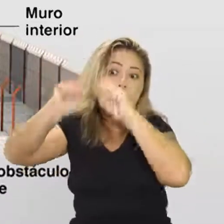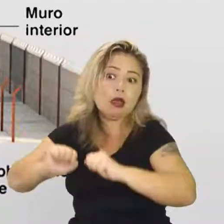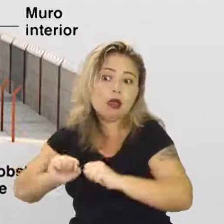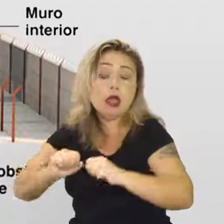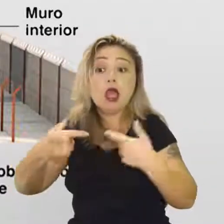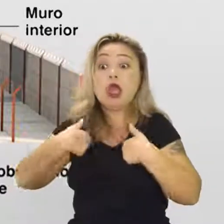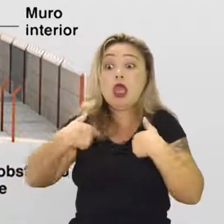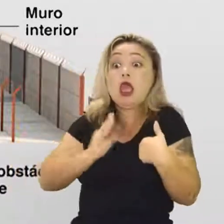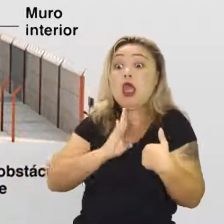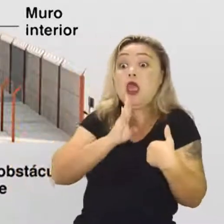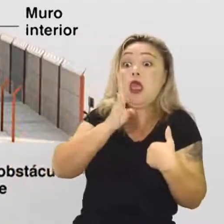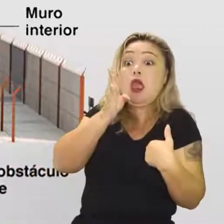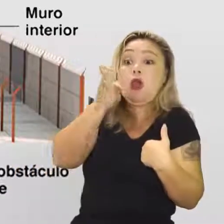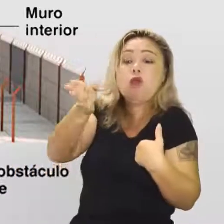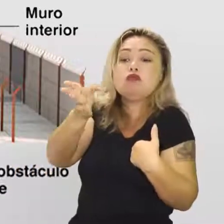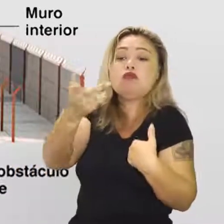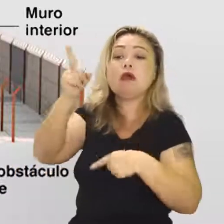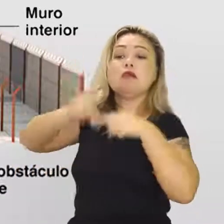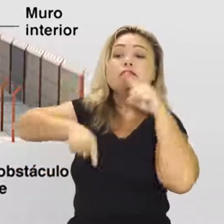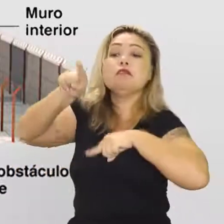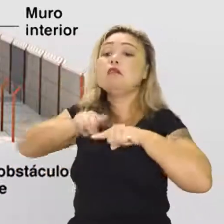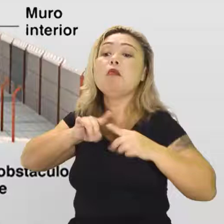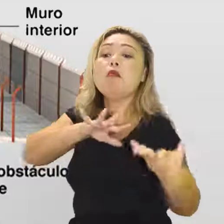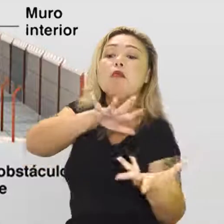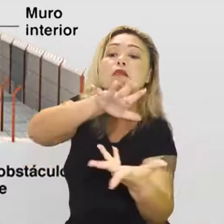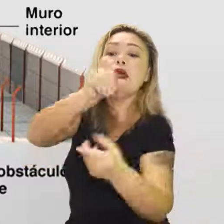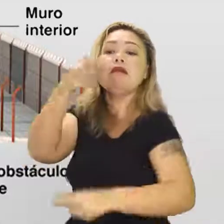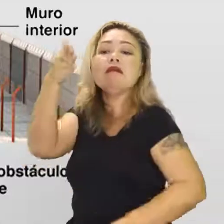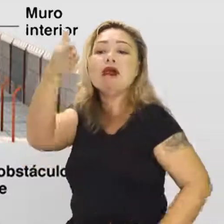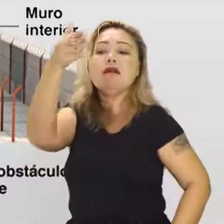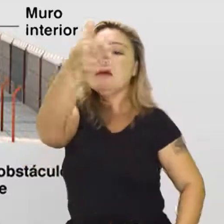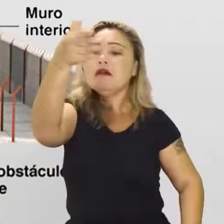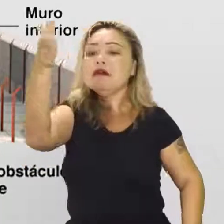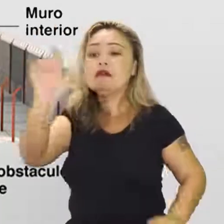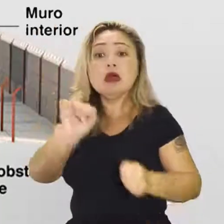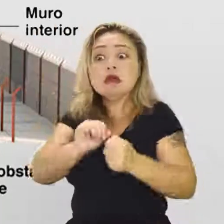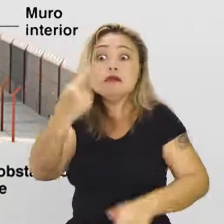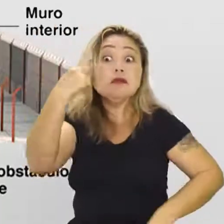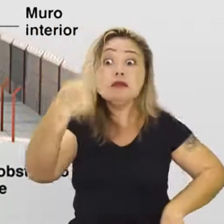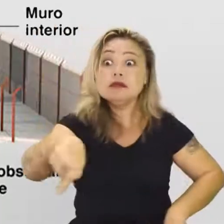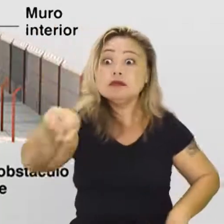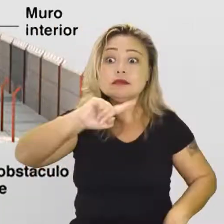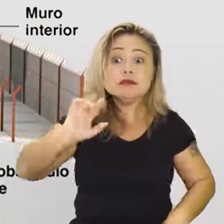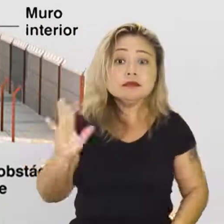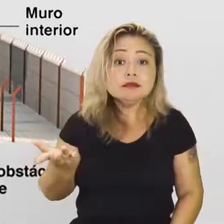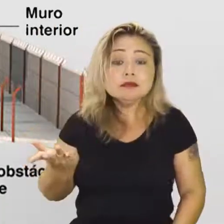então eu que vou espalhar meus produtos pelo mundo. Imagine vocês.